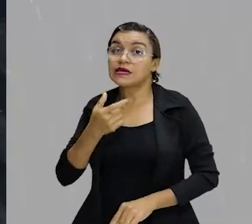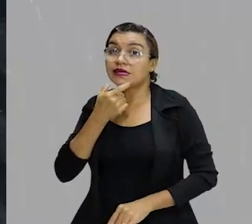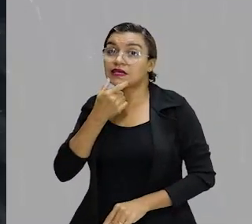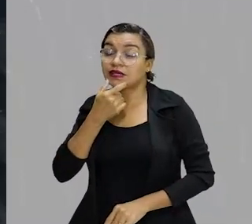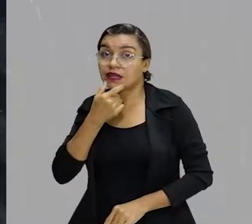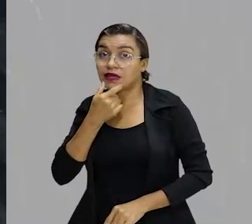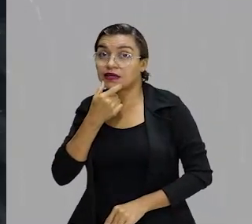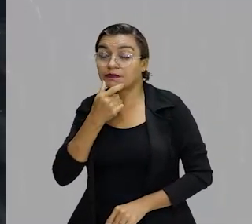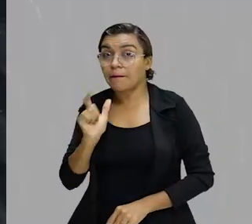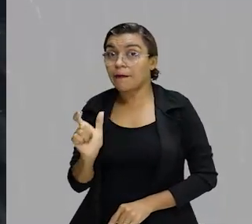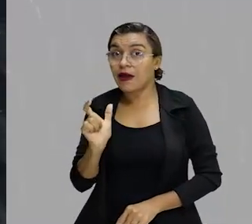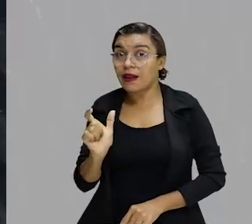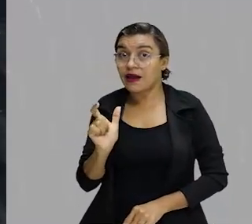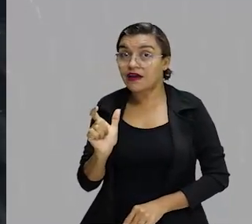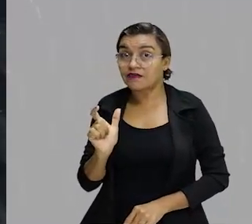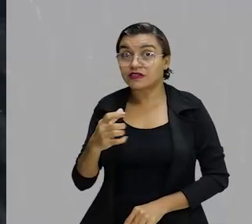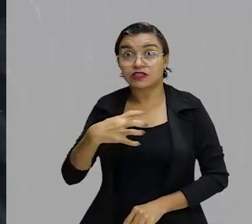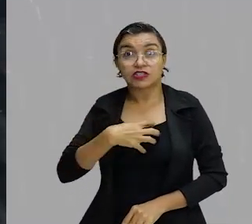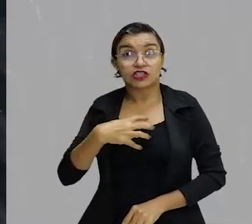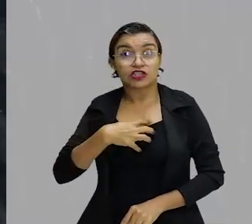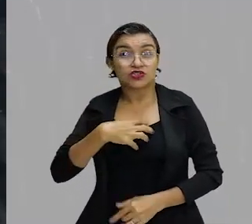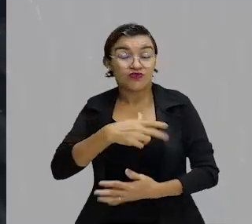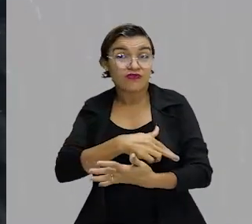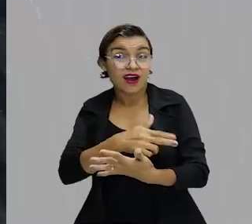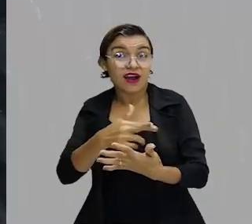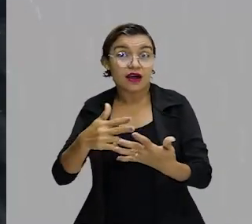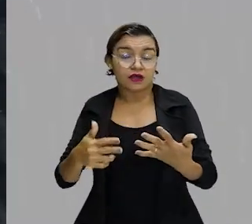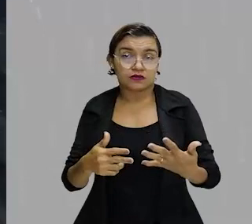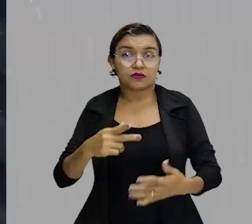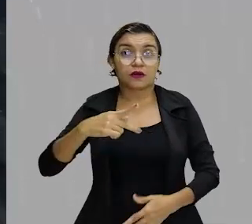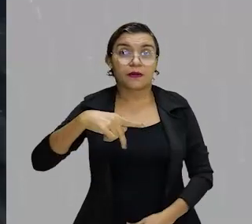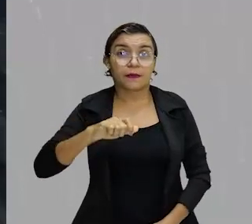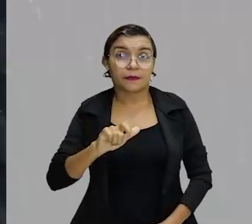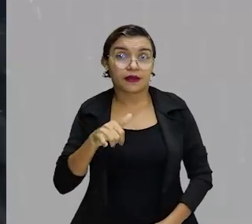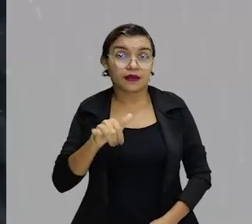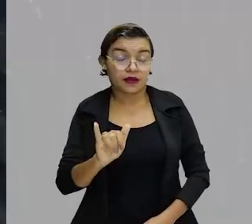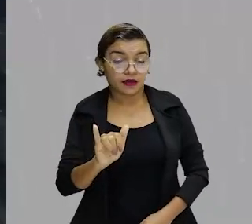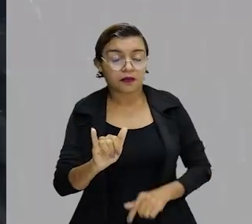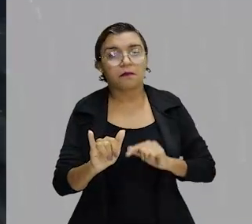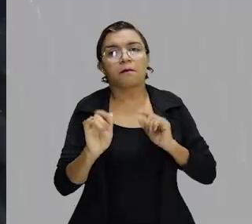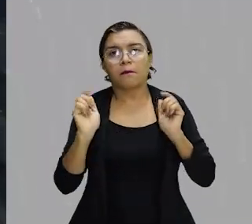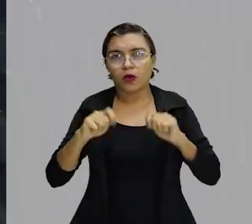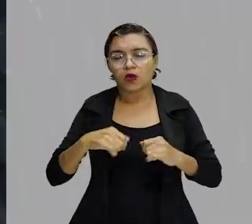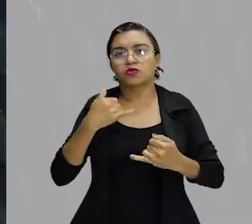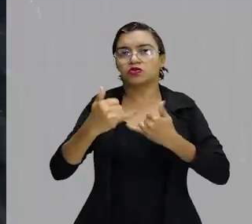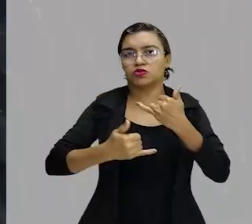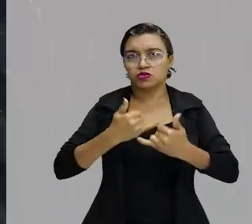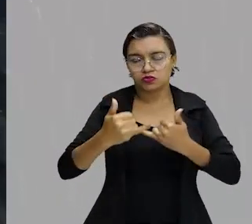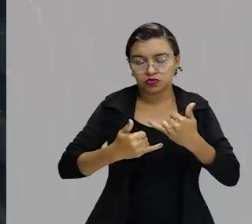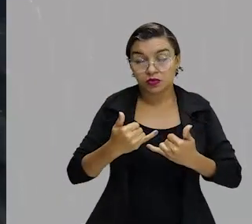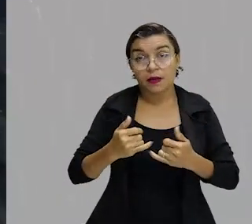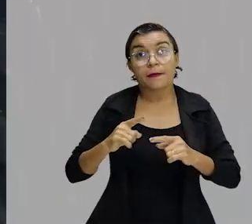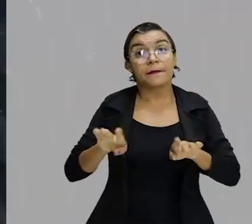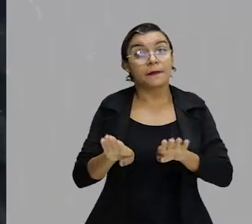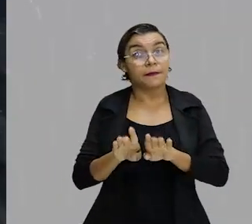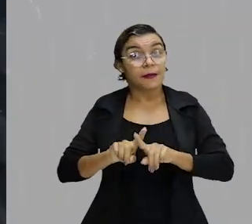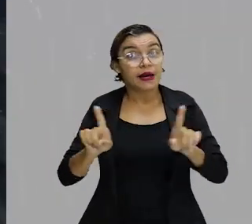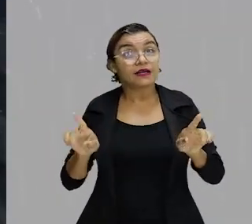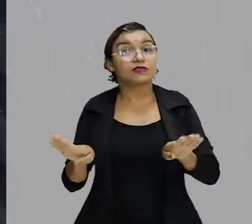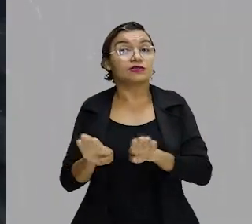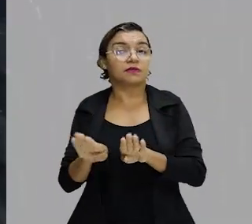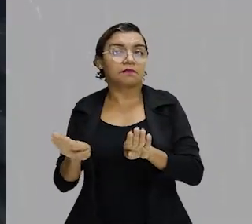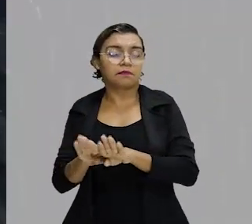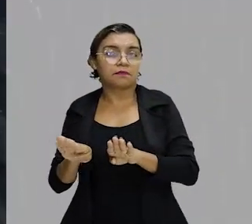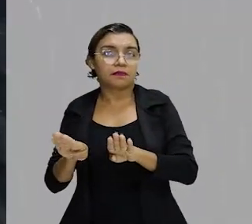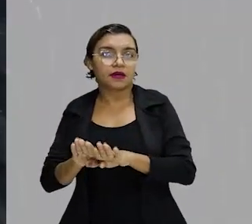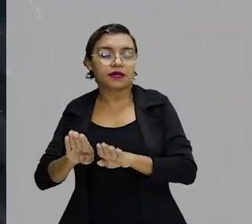uma mesma palavra tem vários sentidos. Então, play pode ser o verbo jogar, brincar, mas também pode ser